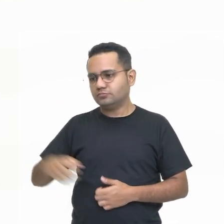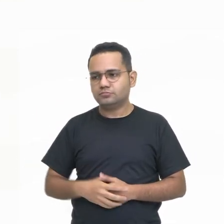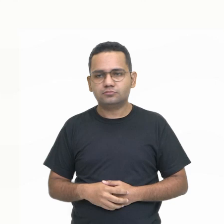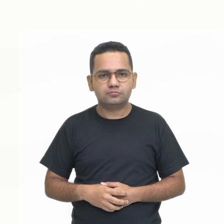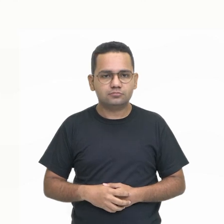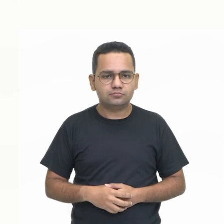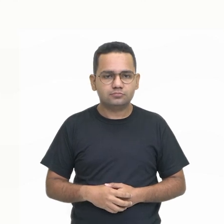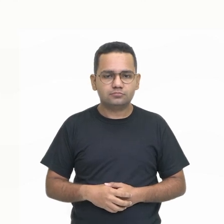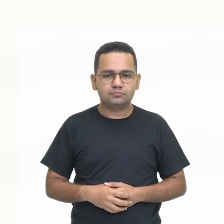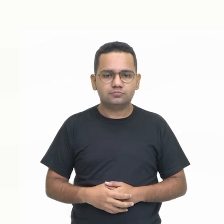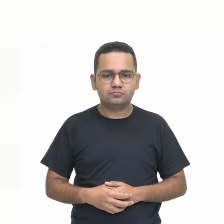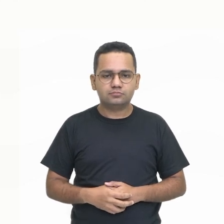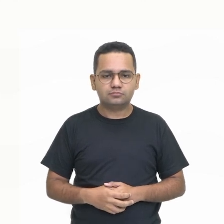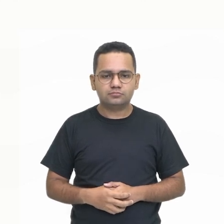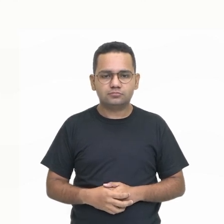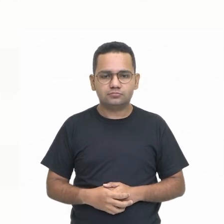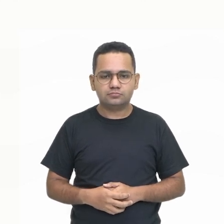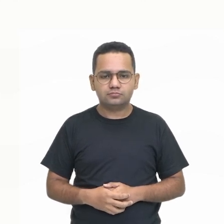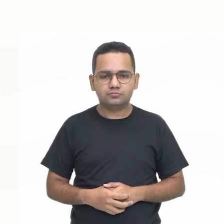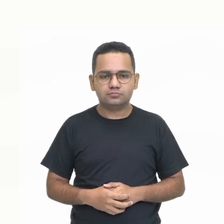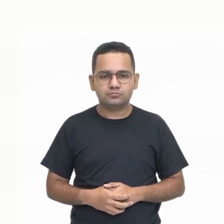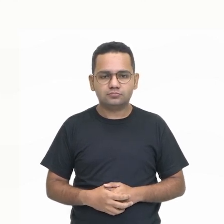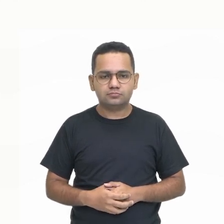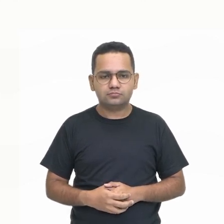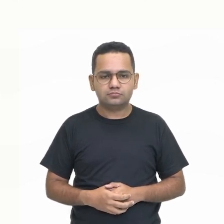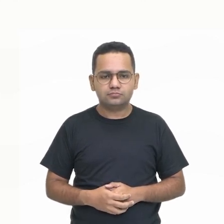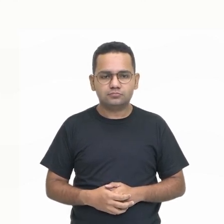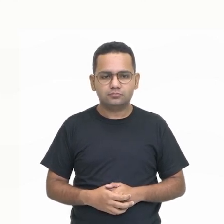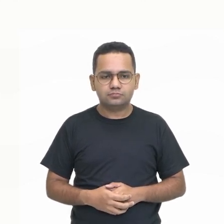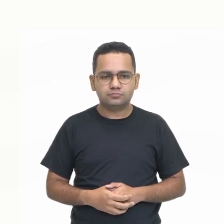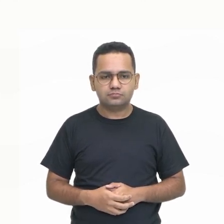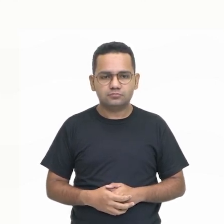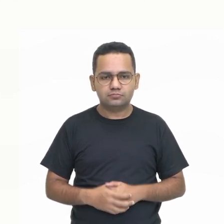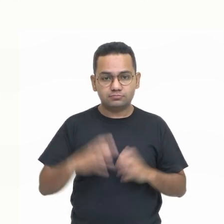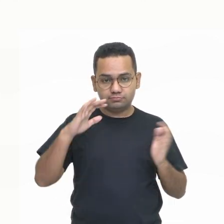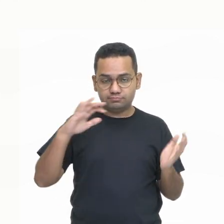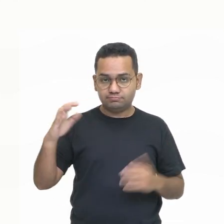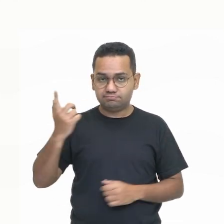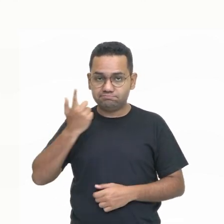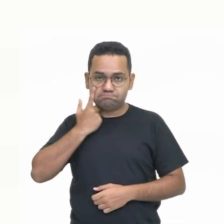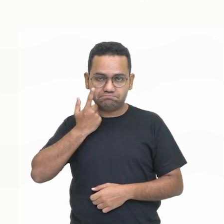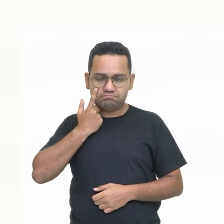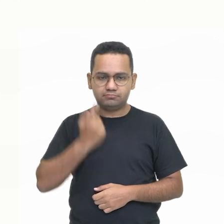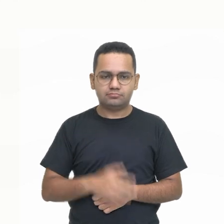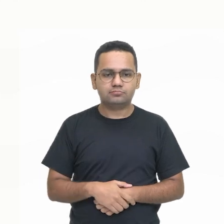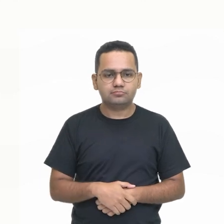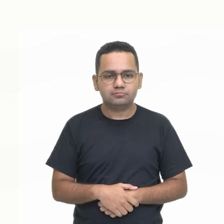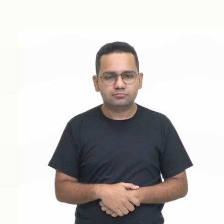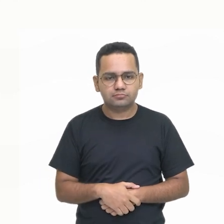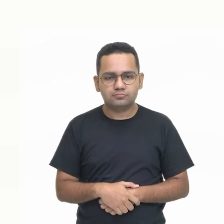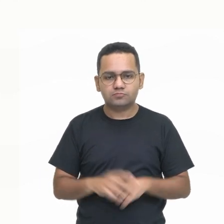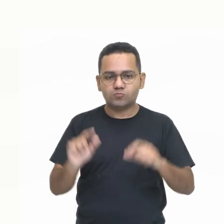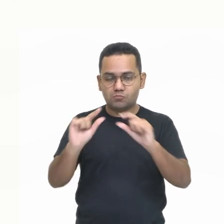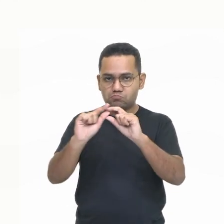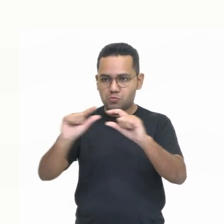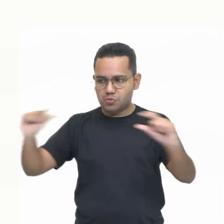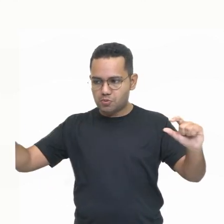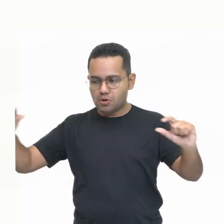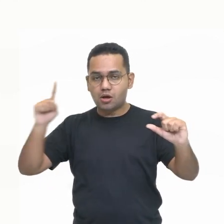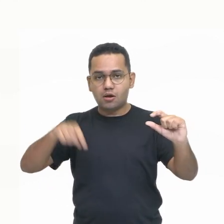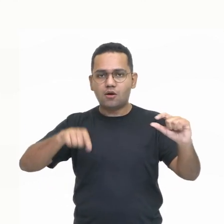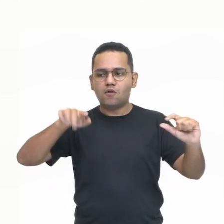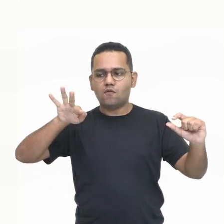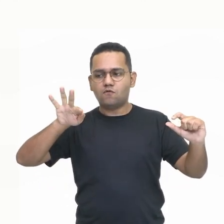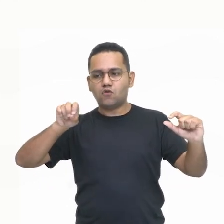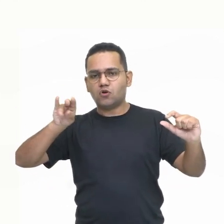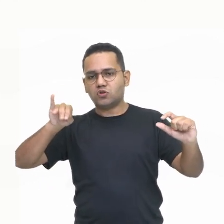e a água. Peraí, um minutinho, vamos retomar aqui. Nós temos aqui a fotossíntese, onde a gente